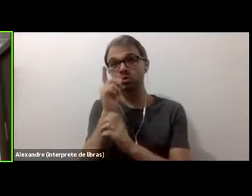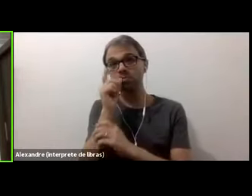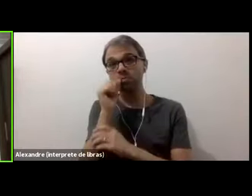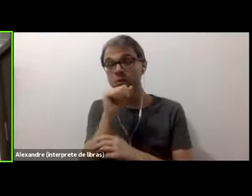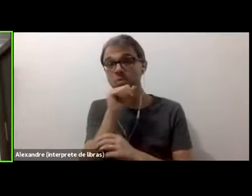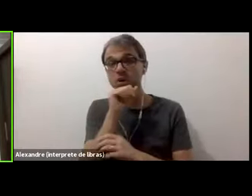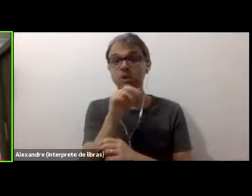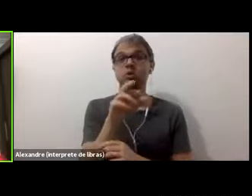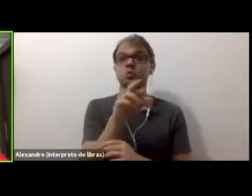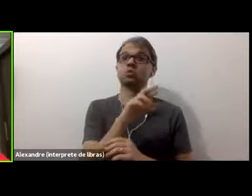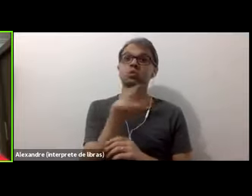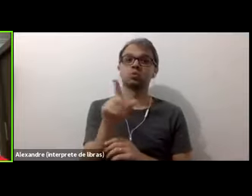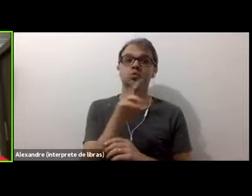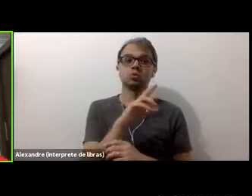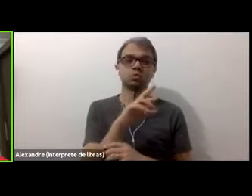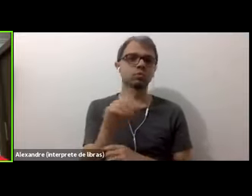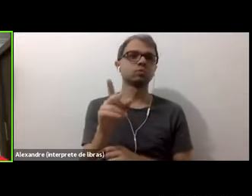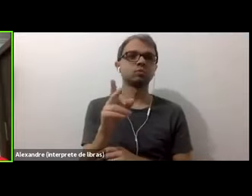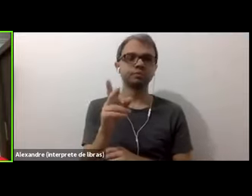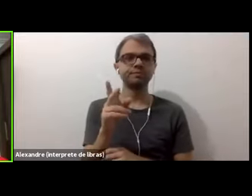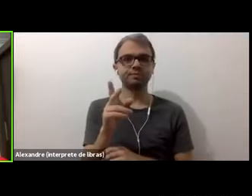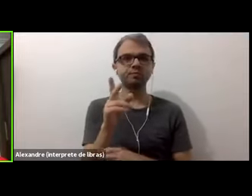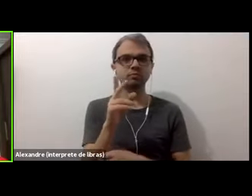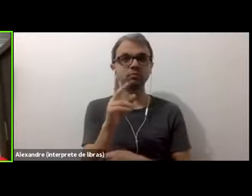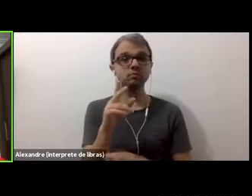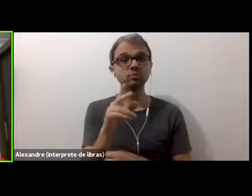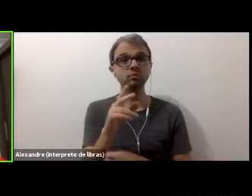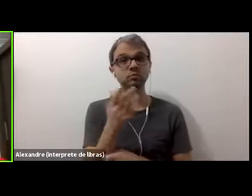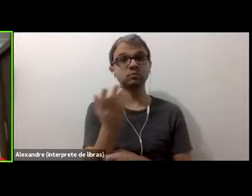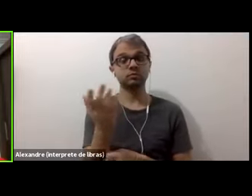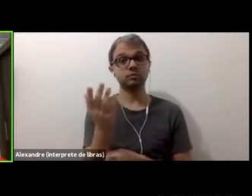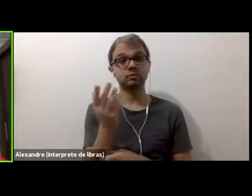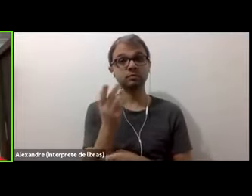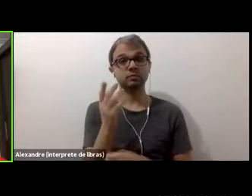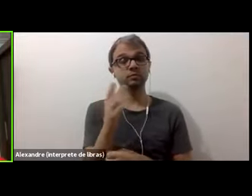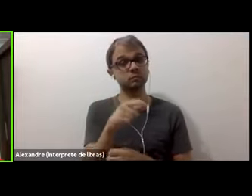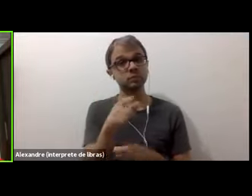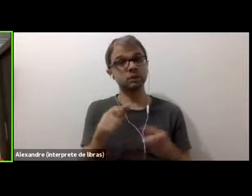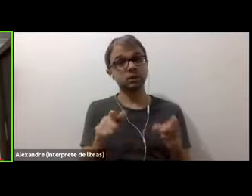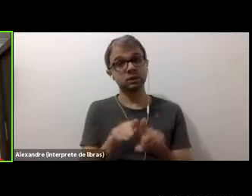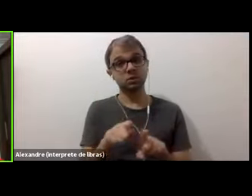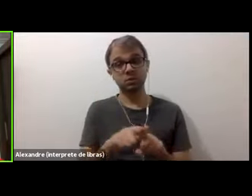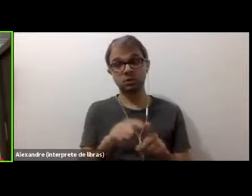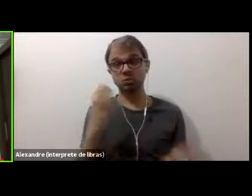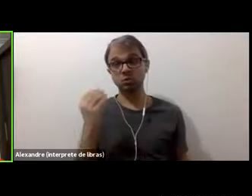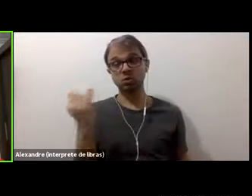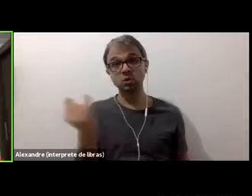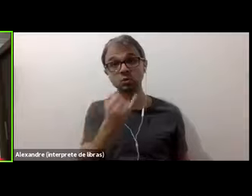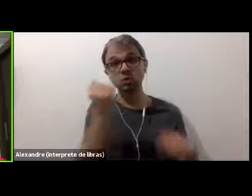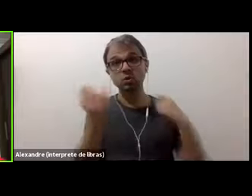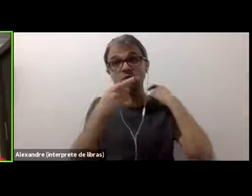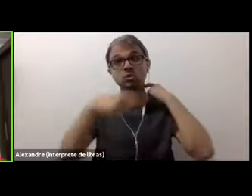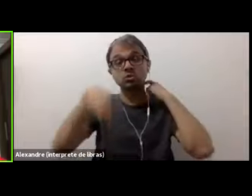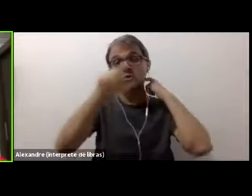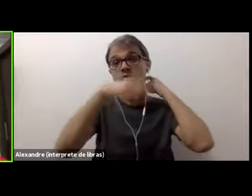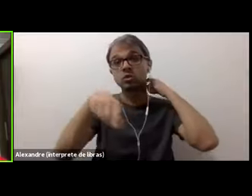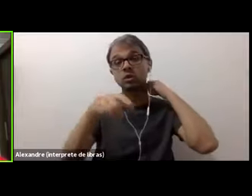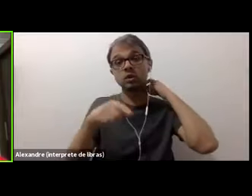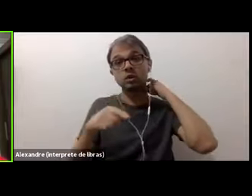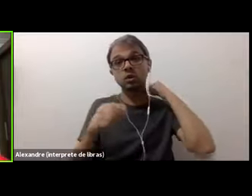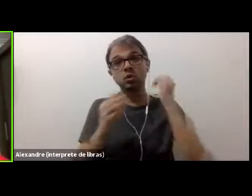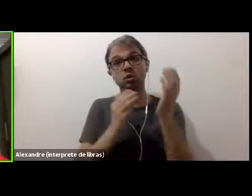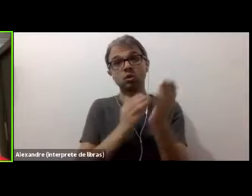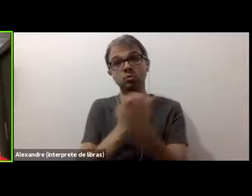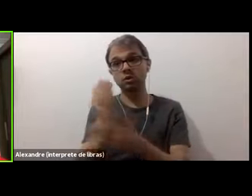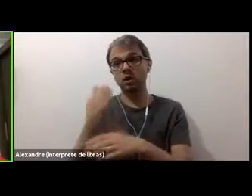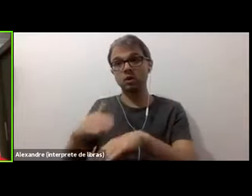Foi nesse momento que se criou isso. Então, é importante a gente localizar isso e ir conversando com a criança,